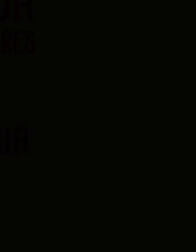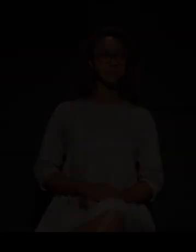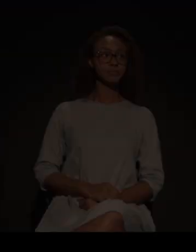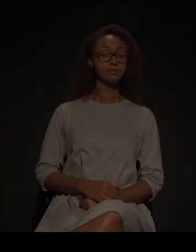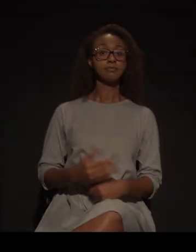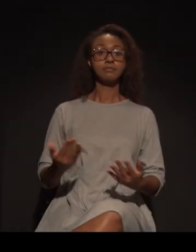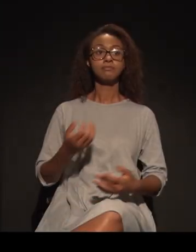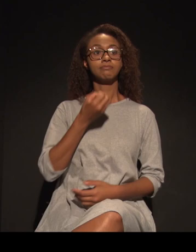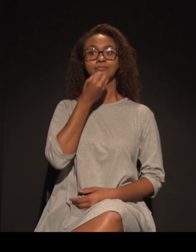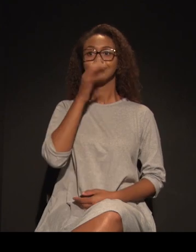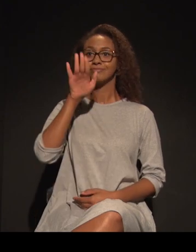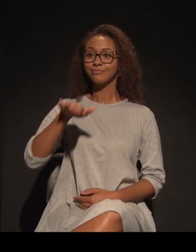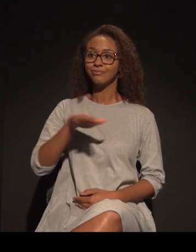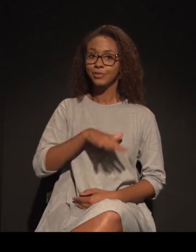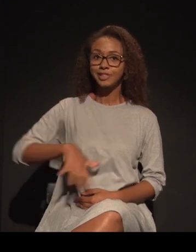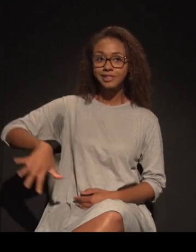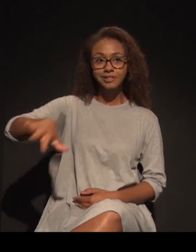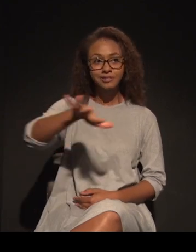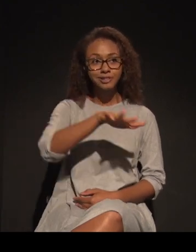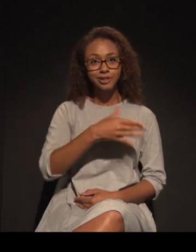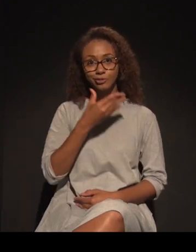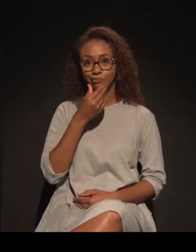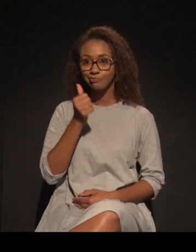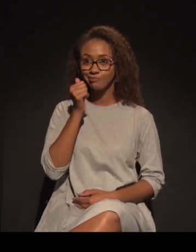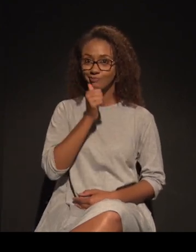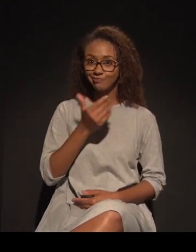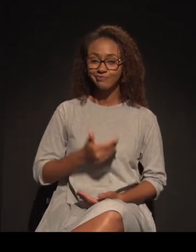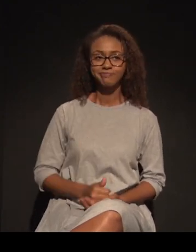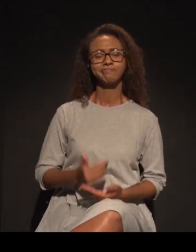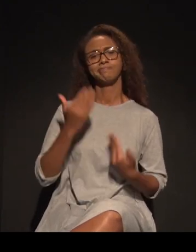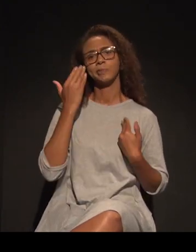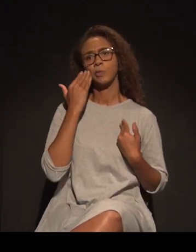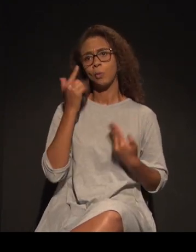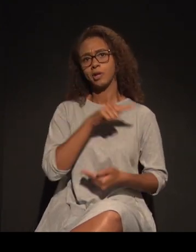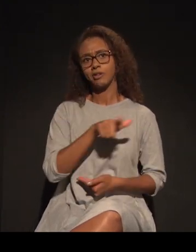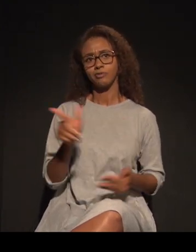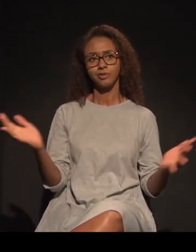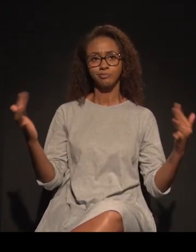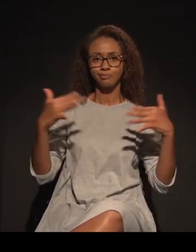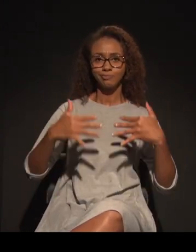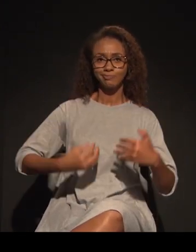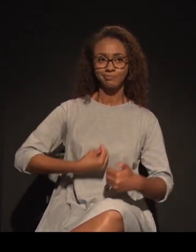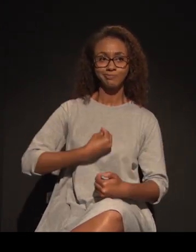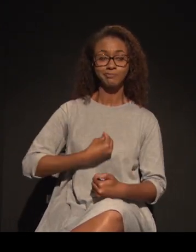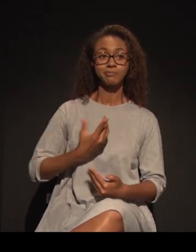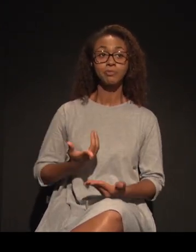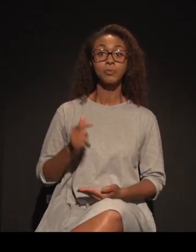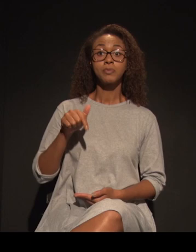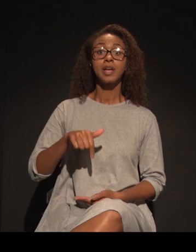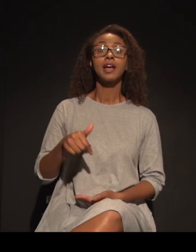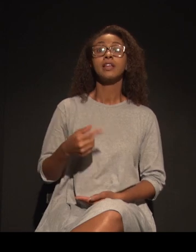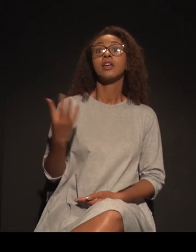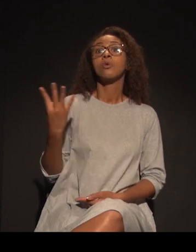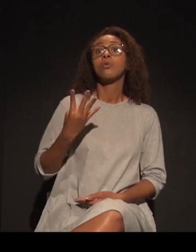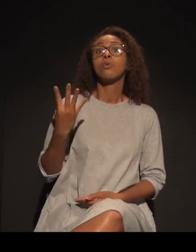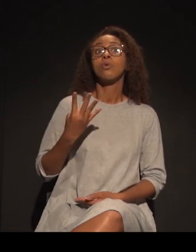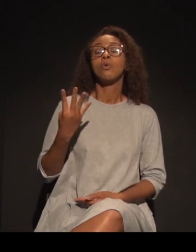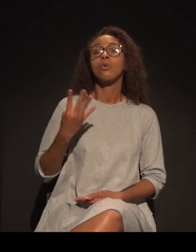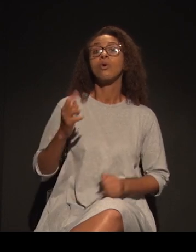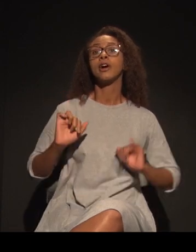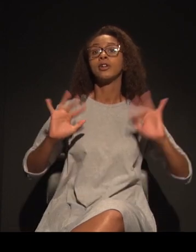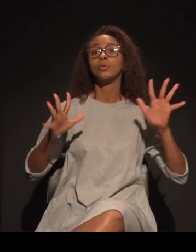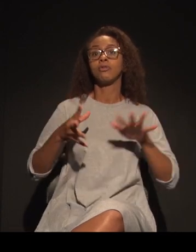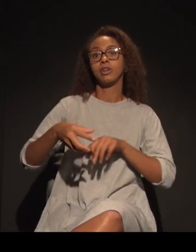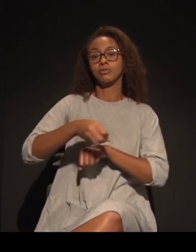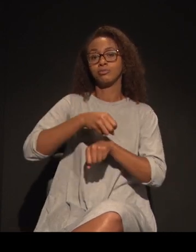olá boa tarde boa tarde a todos ea todas obrigado estarem aqui é no início da quarta edição do b cuca já